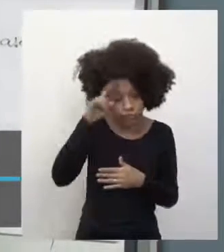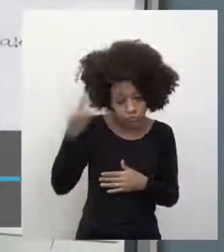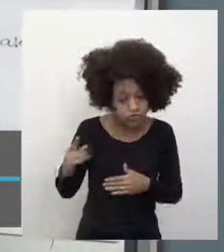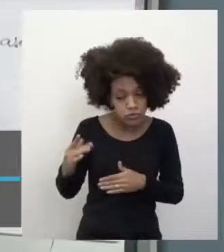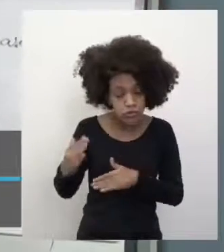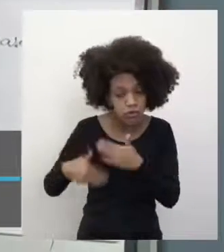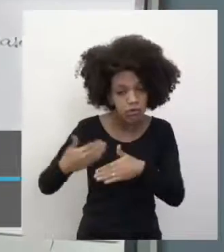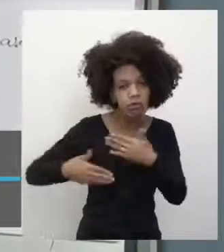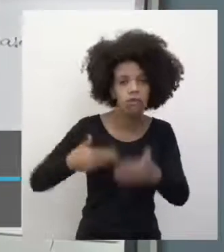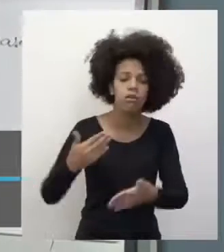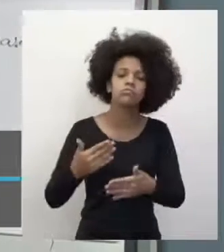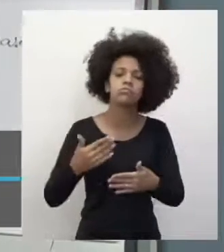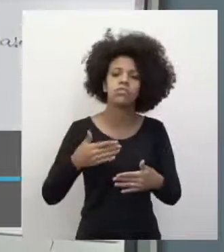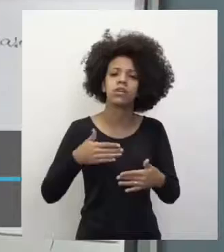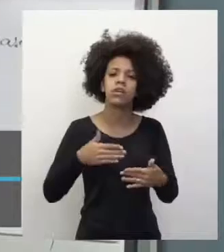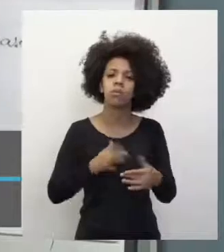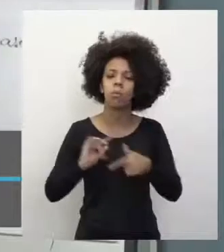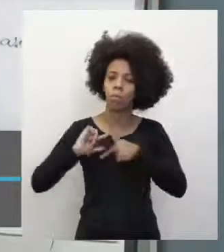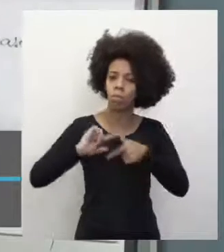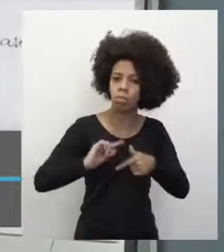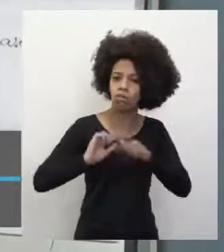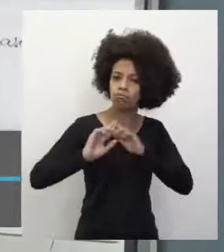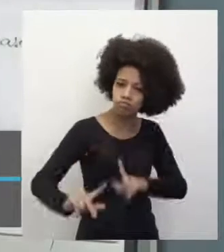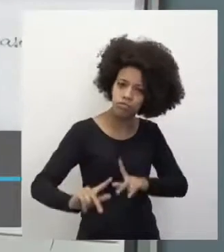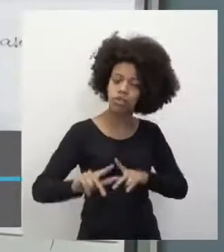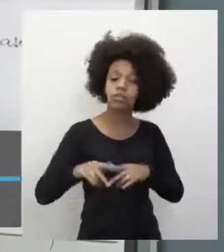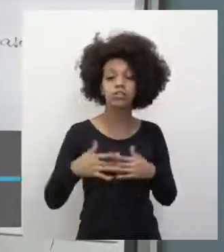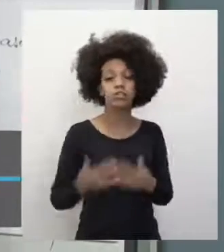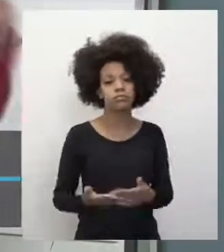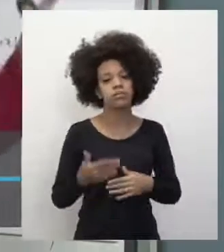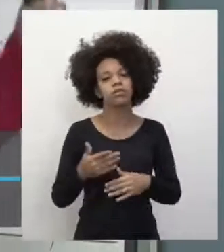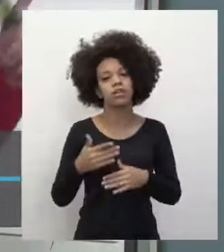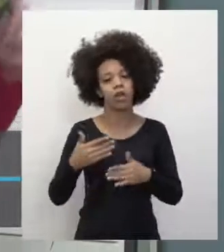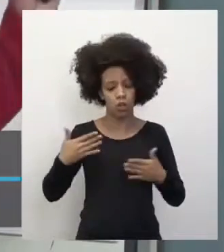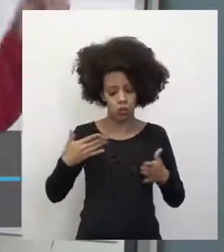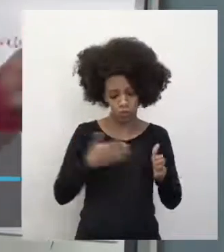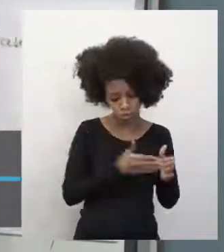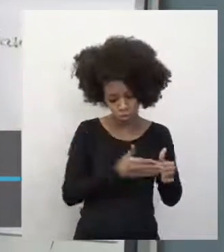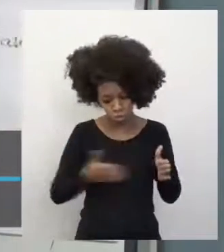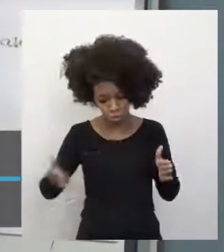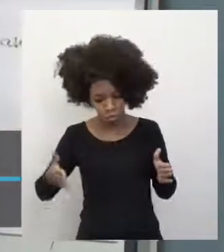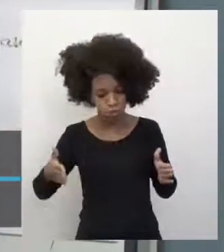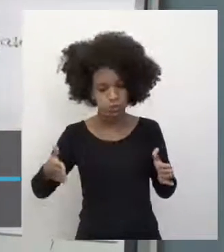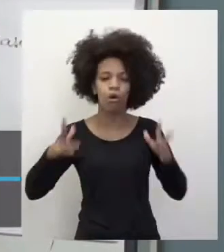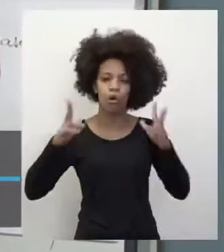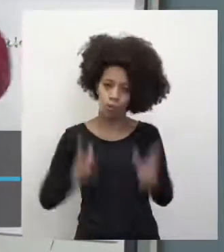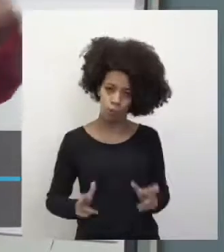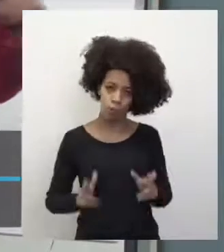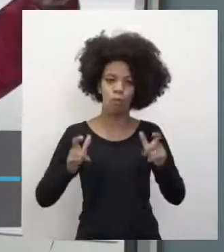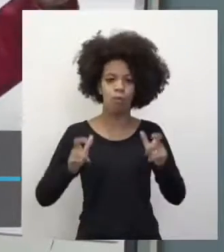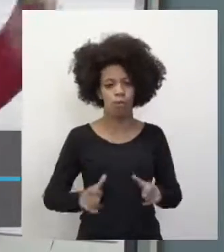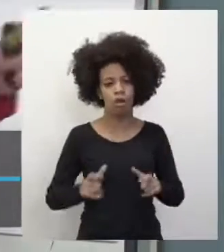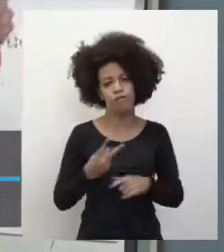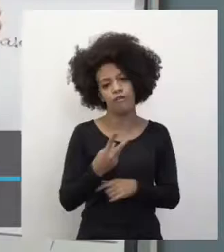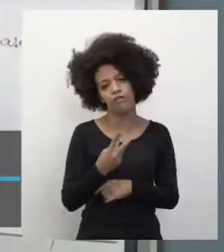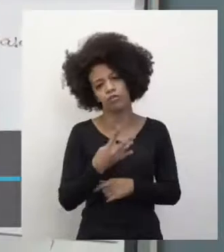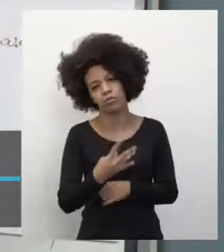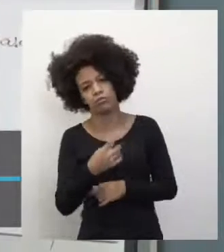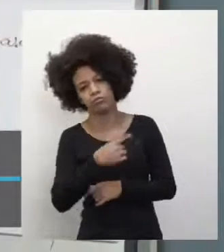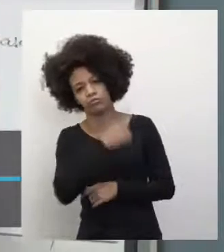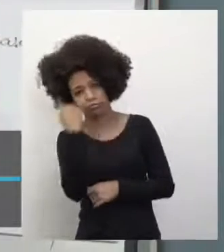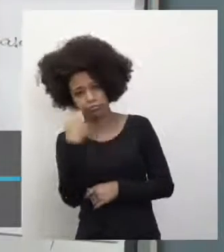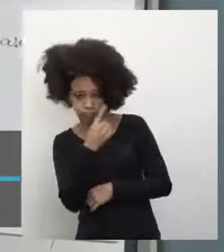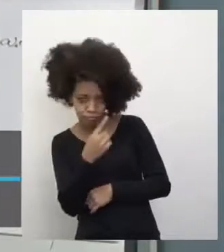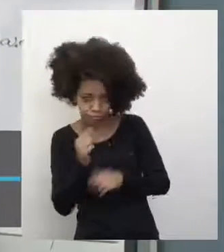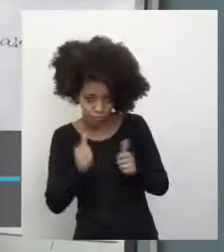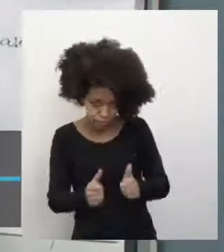né, rompendo aí com essa tradição de que todo o decorrer da ação dramática deveria ocorrer no período de 24 horas. Tá